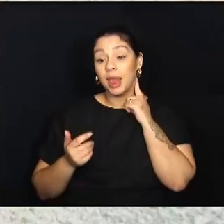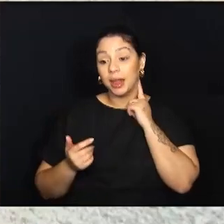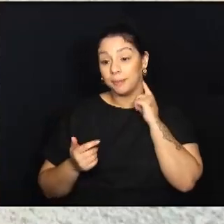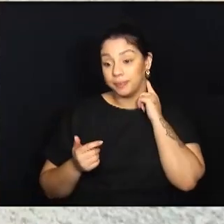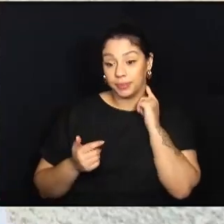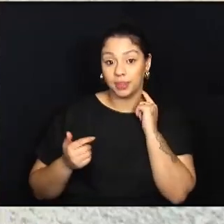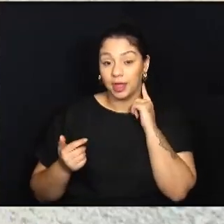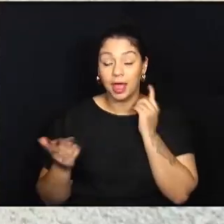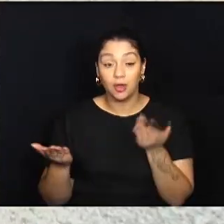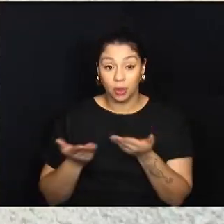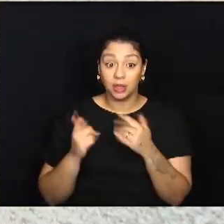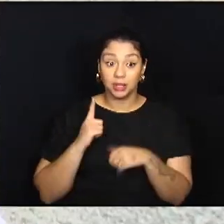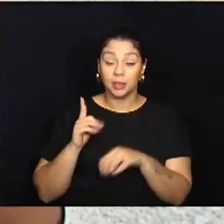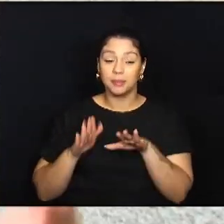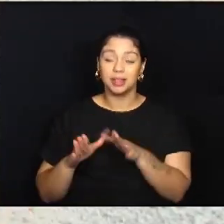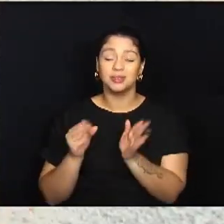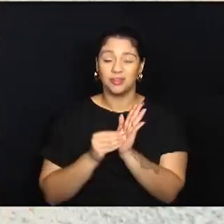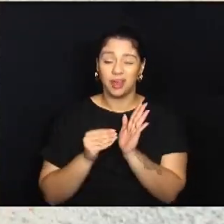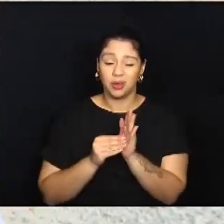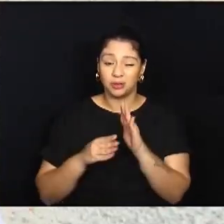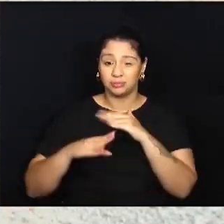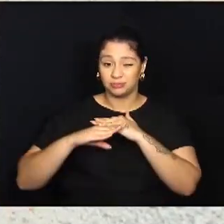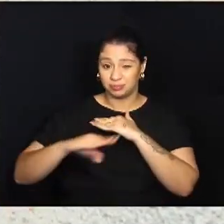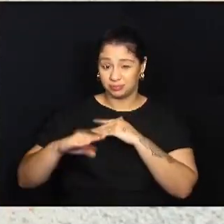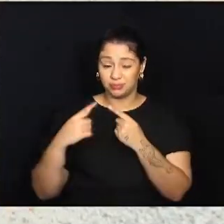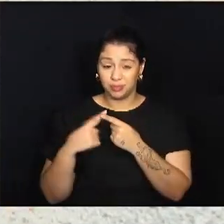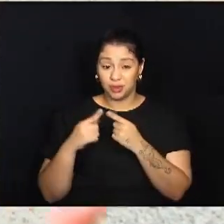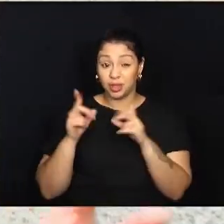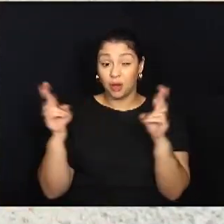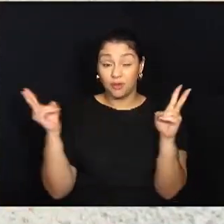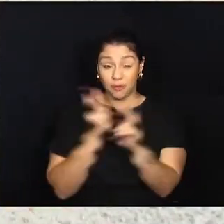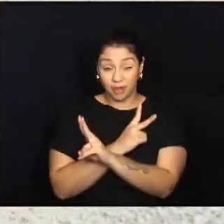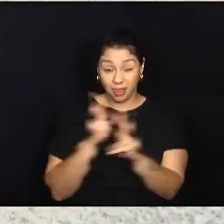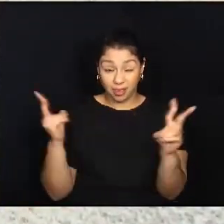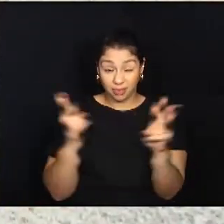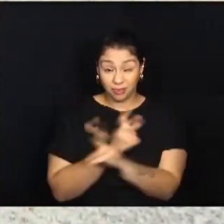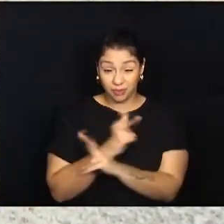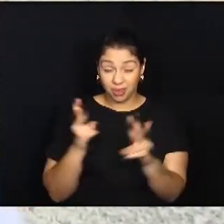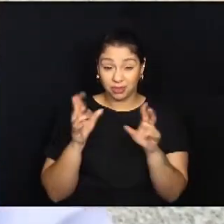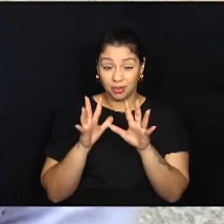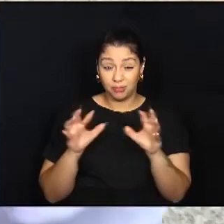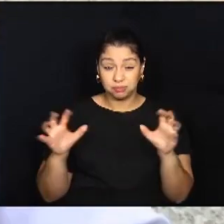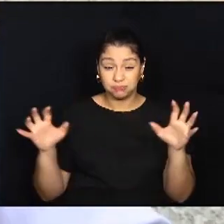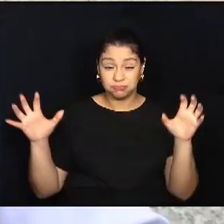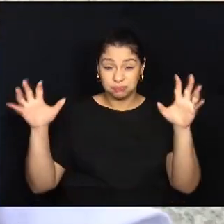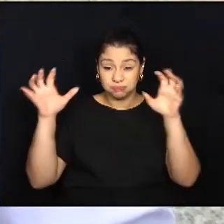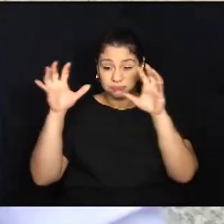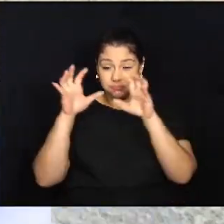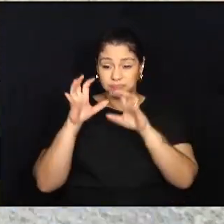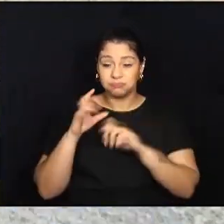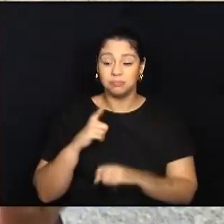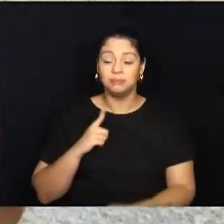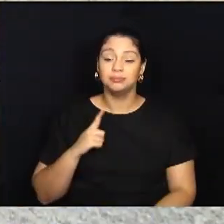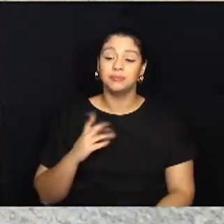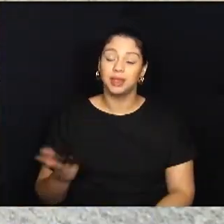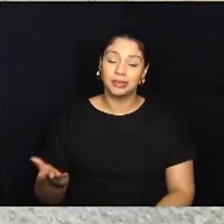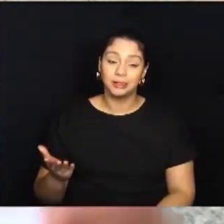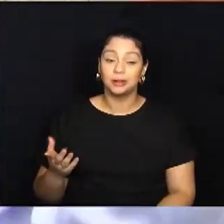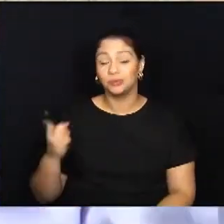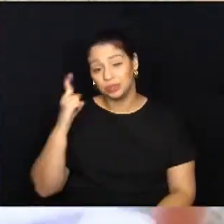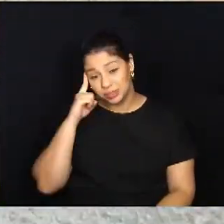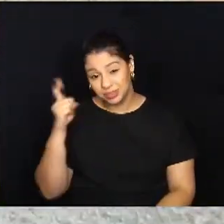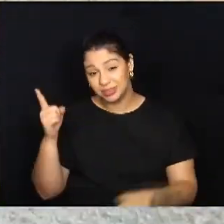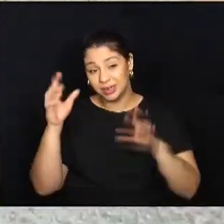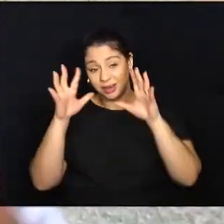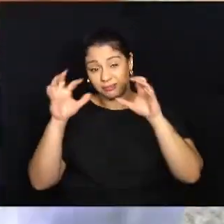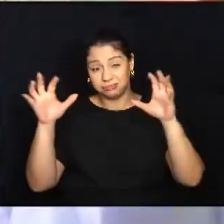nos falta isso, nos falta um asfalto, que essa poeira, hoje um dia de vento como está aí, você está vendo, né? Você está nessa situação, então o nosso dia fica assim. Então as